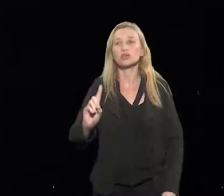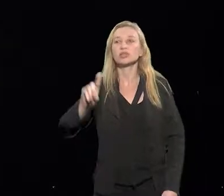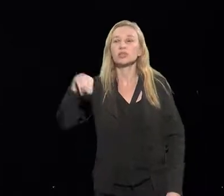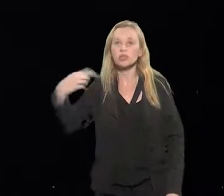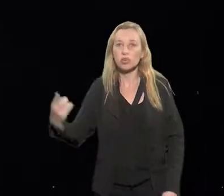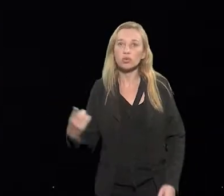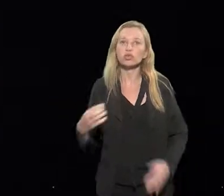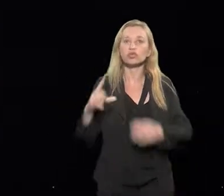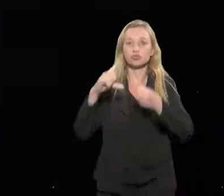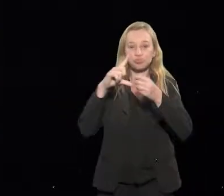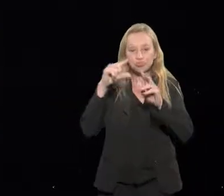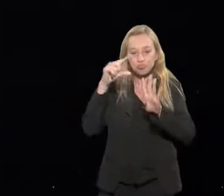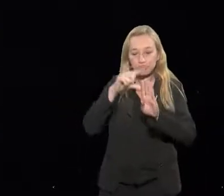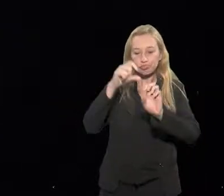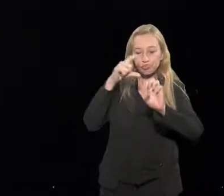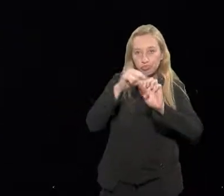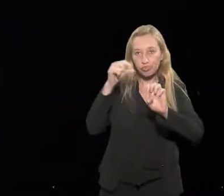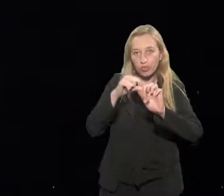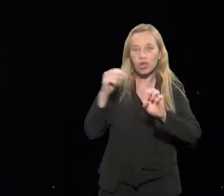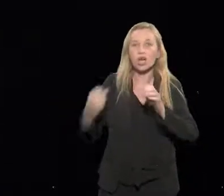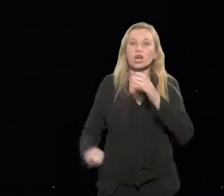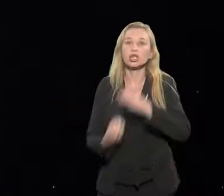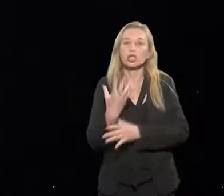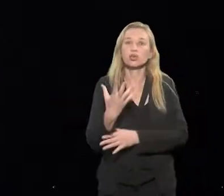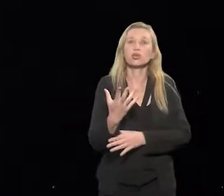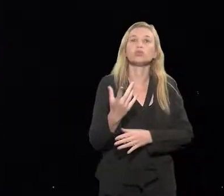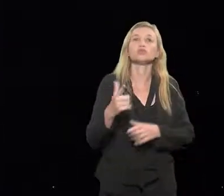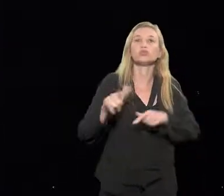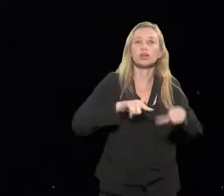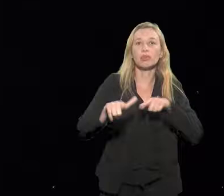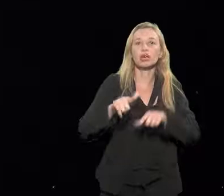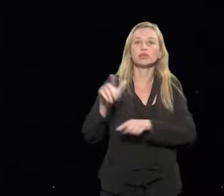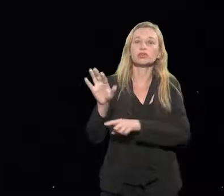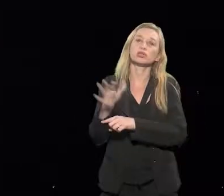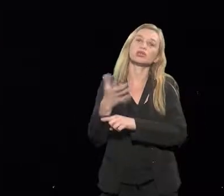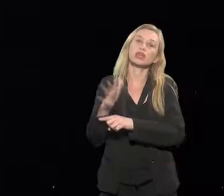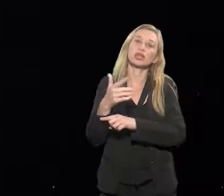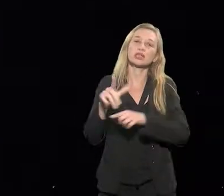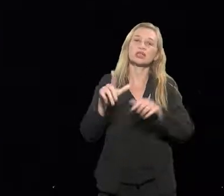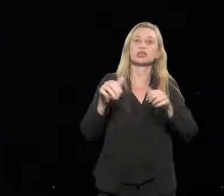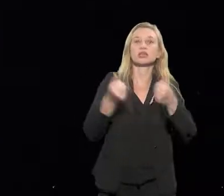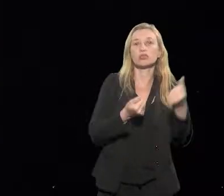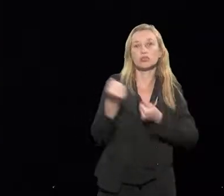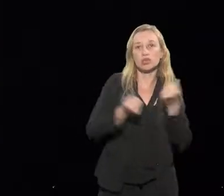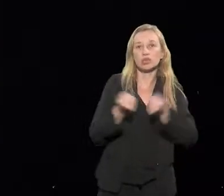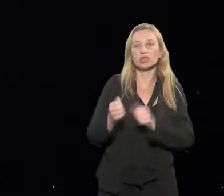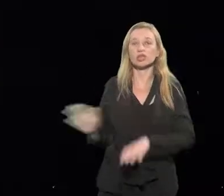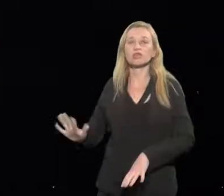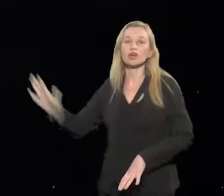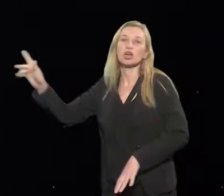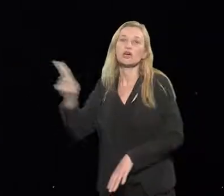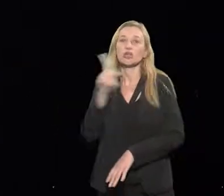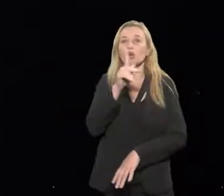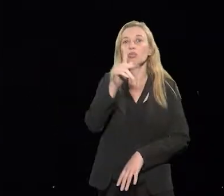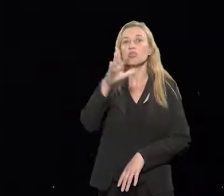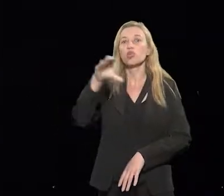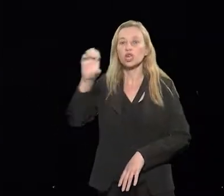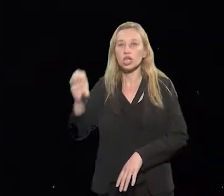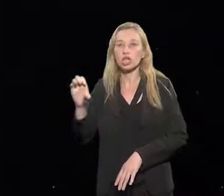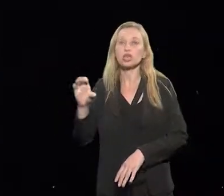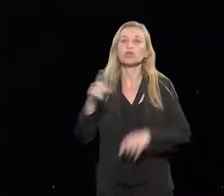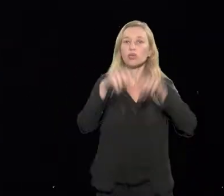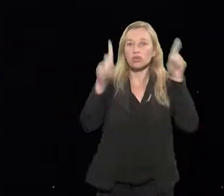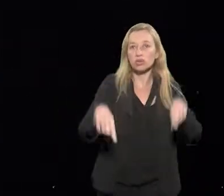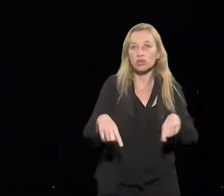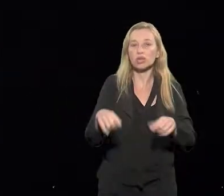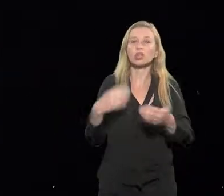tarde, como empreendedor, criou o primeiro serviço de mototáxi da favela. Entrou na PUC-Rio como